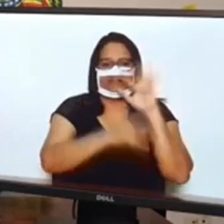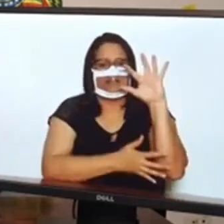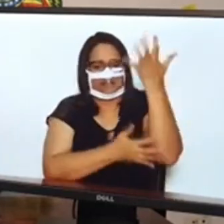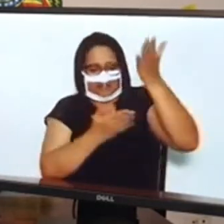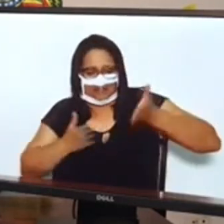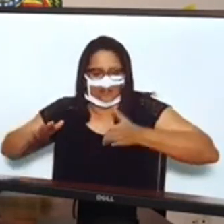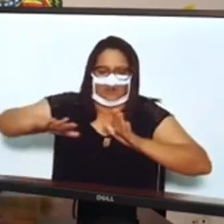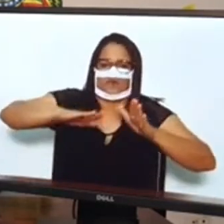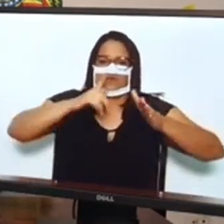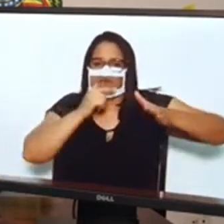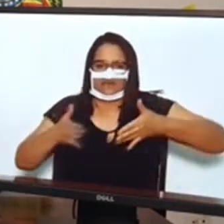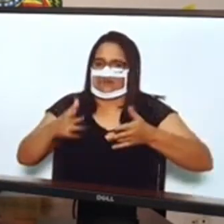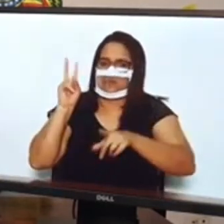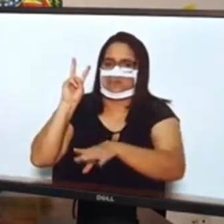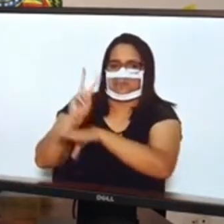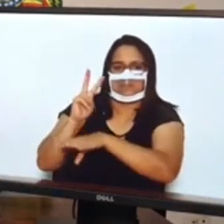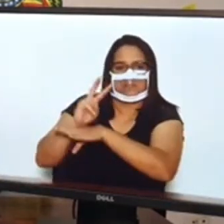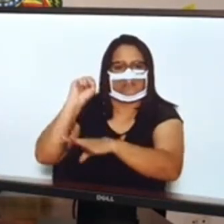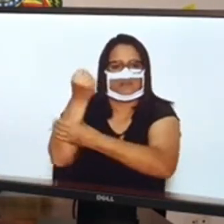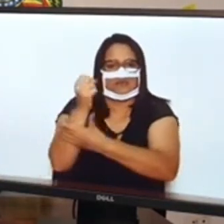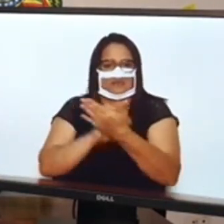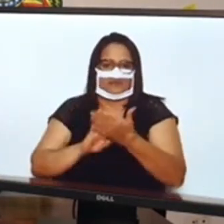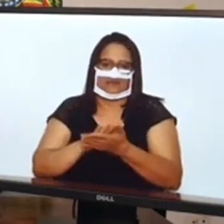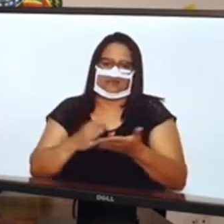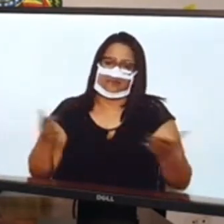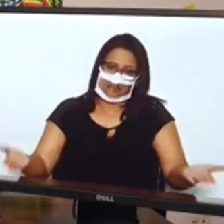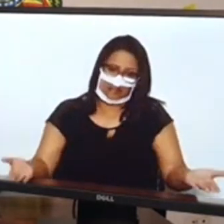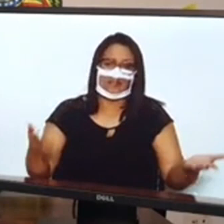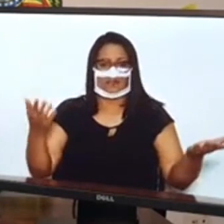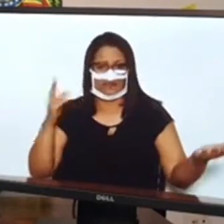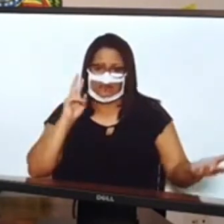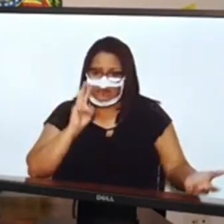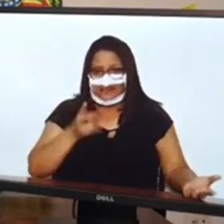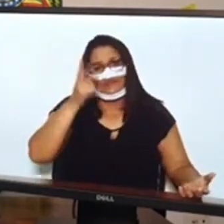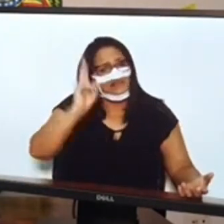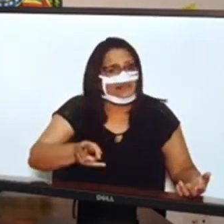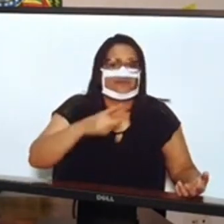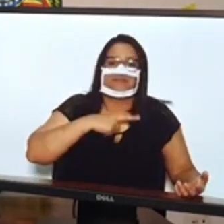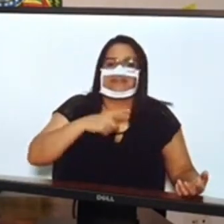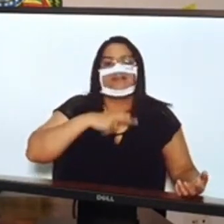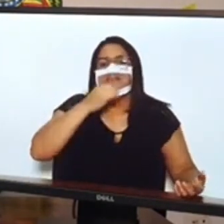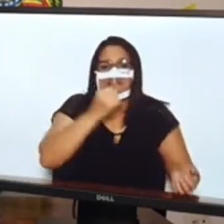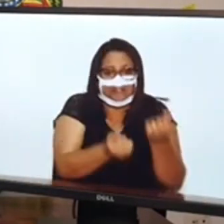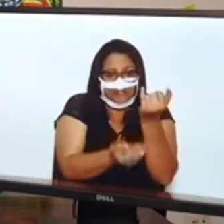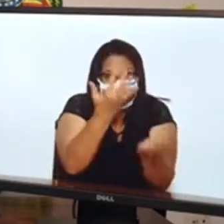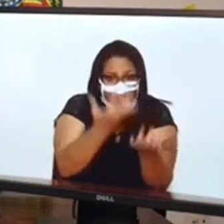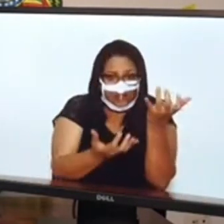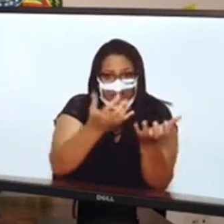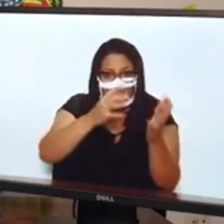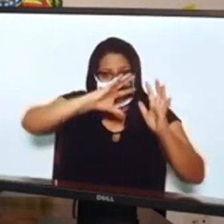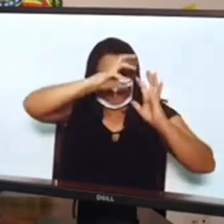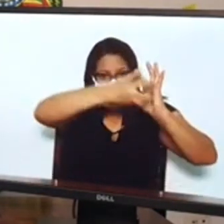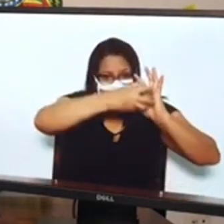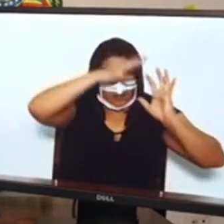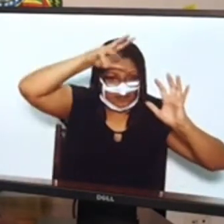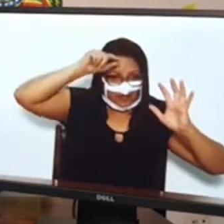e a ONG de defesa dos Direitos Humanos Rio Human rights watch acusou O presidente Jair bolsonaro nesta